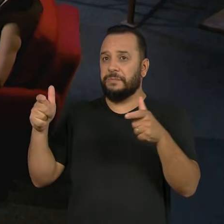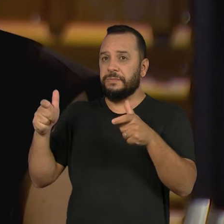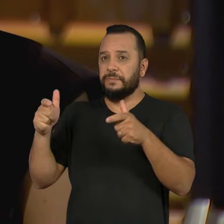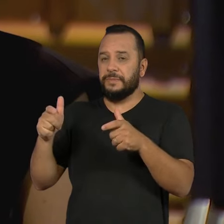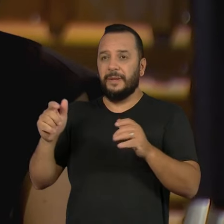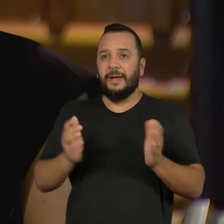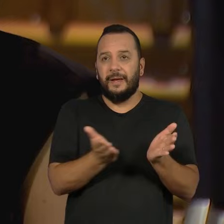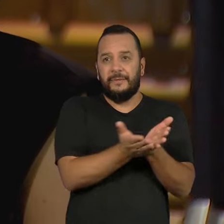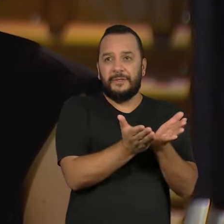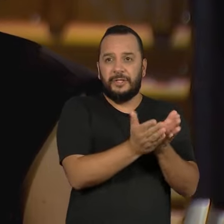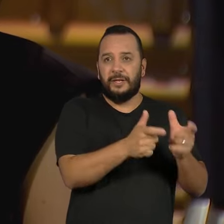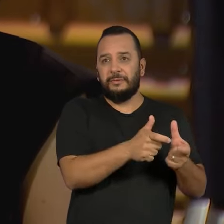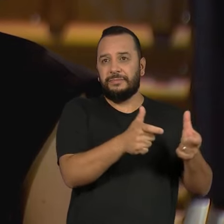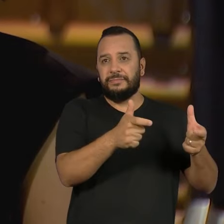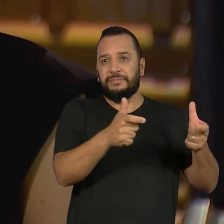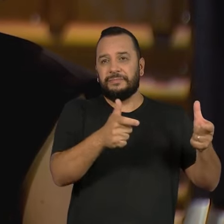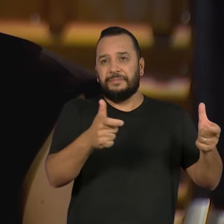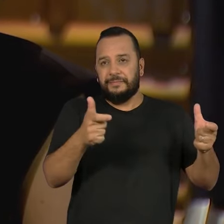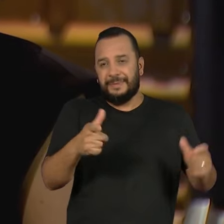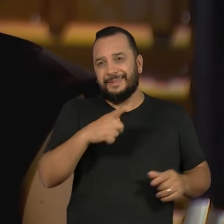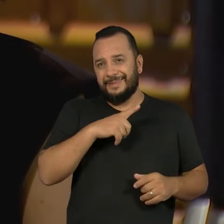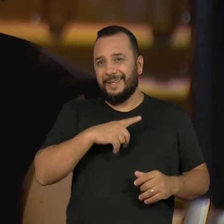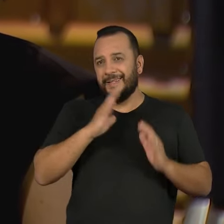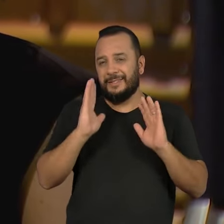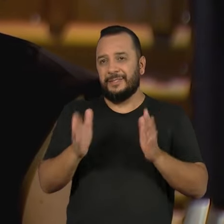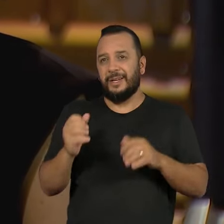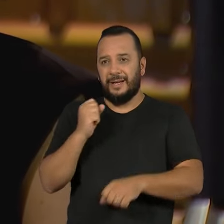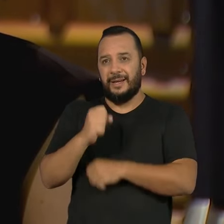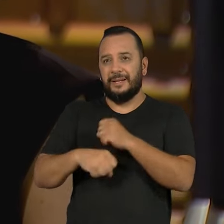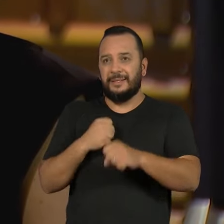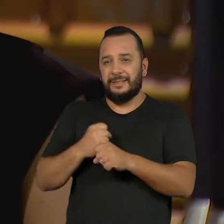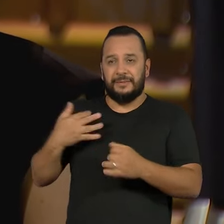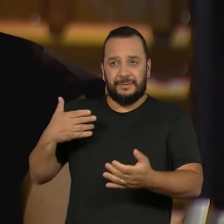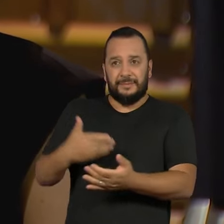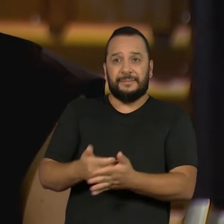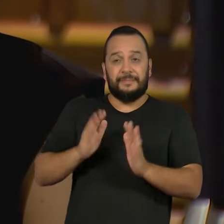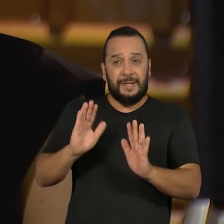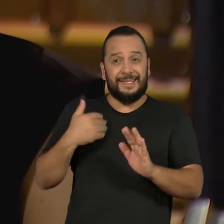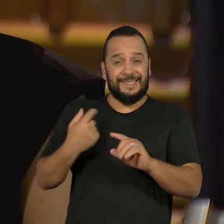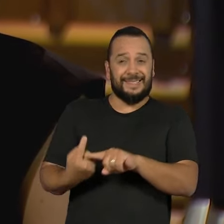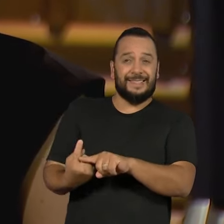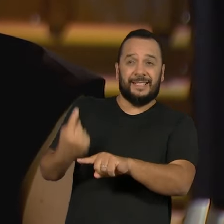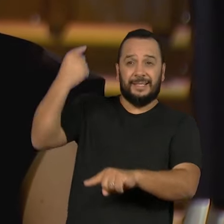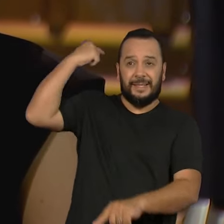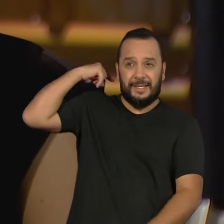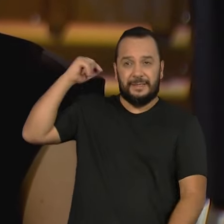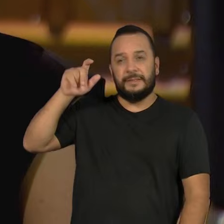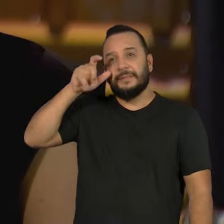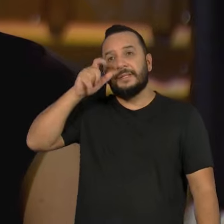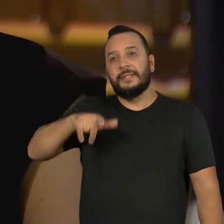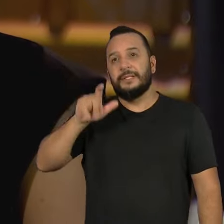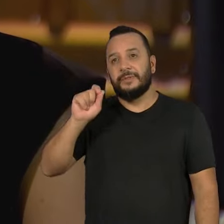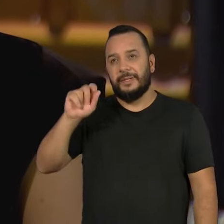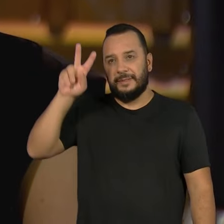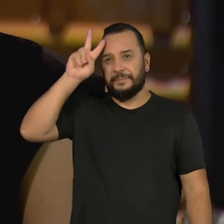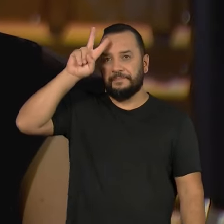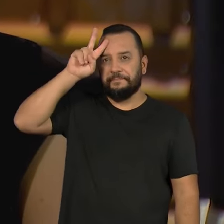sim Com passar dos anos né nas últimas décadas e o lá atrás é interessante lembrar eh